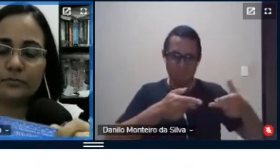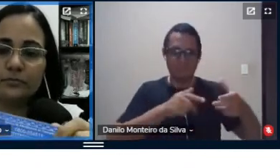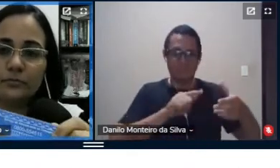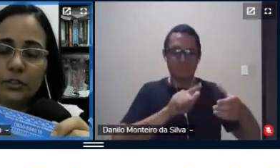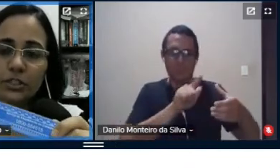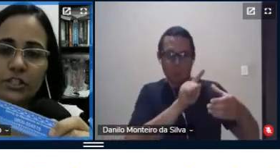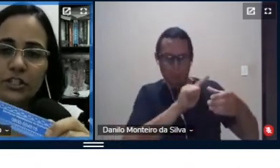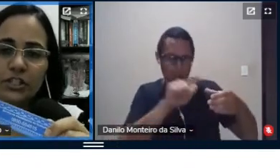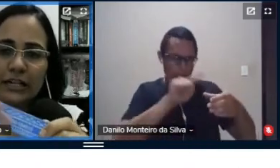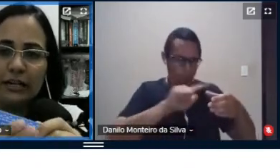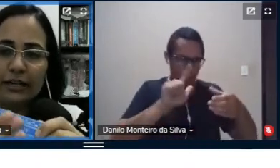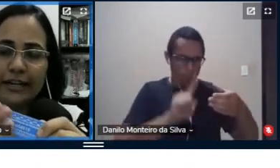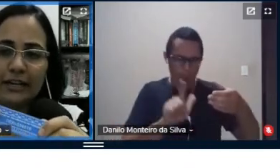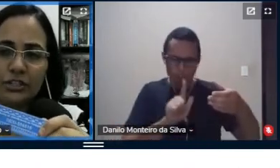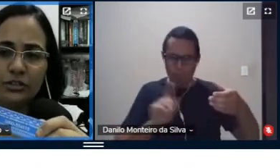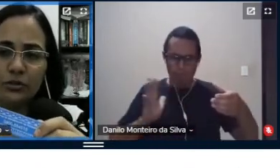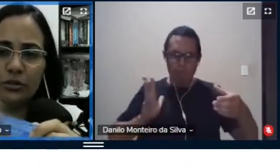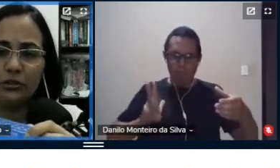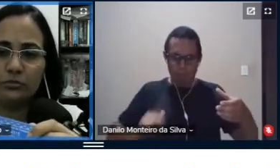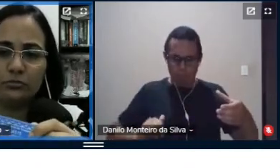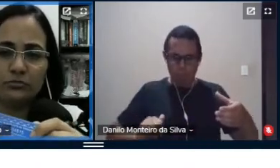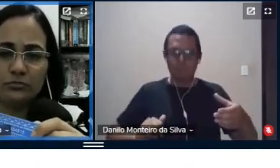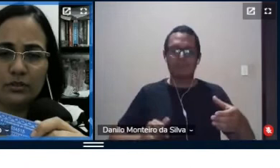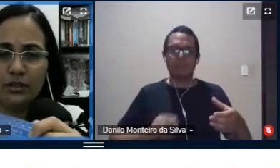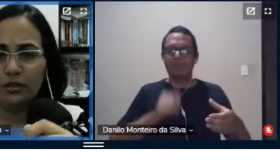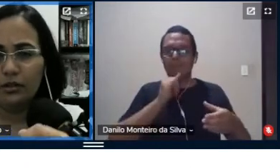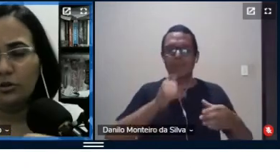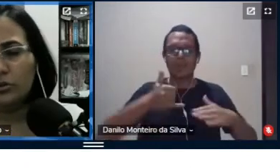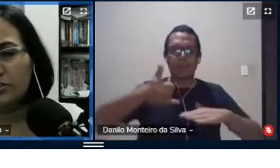tá? Então a gente tem que tirar graxa, óleo,